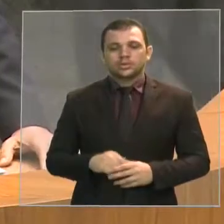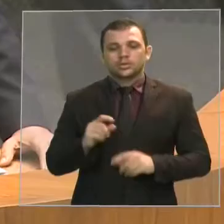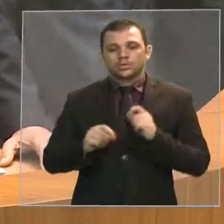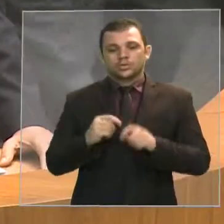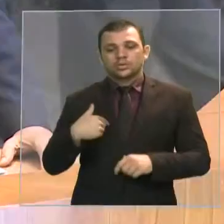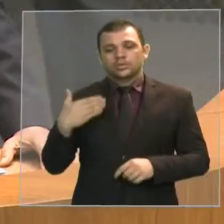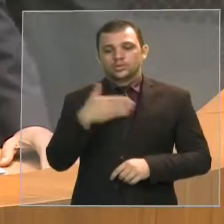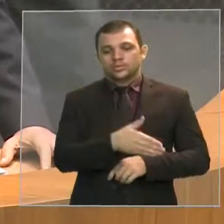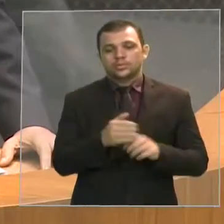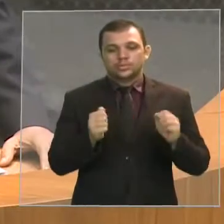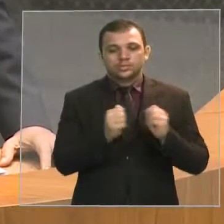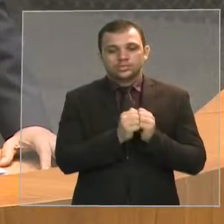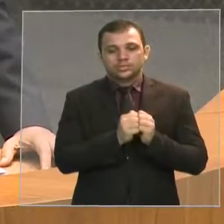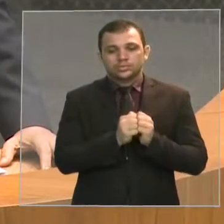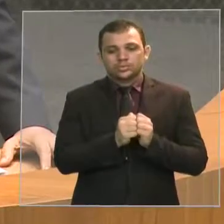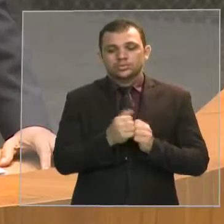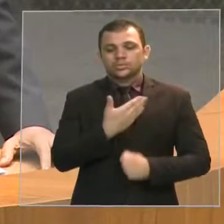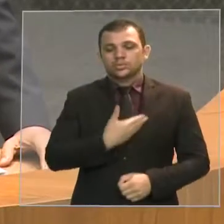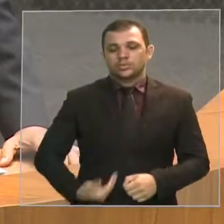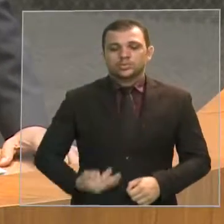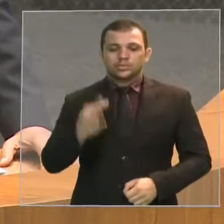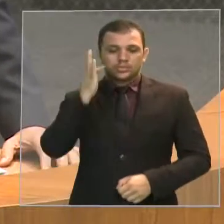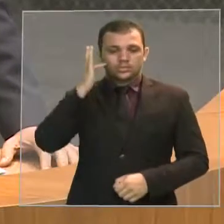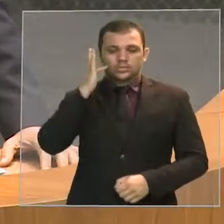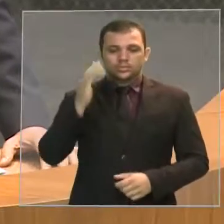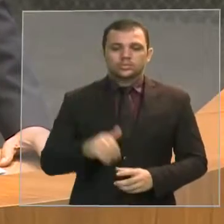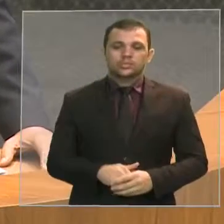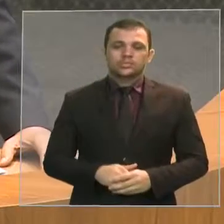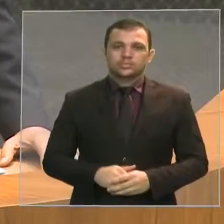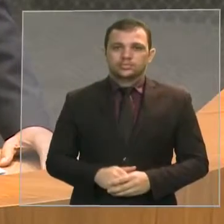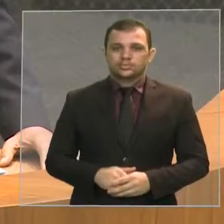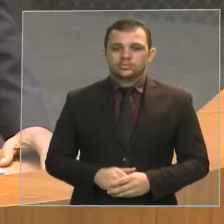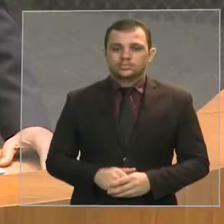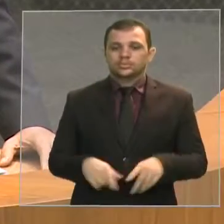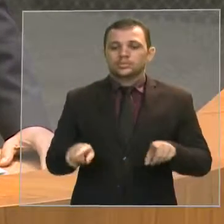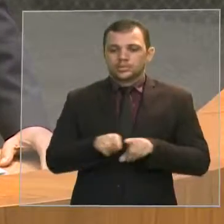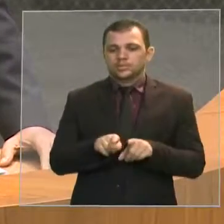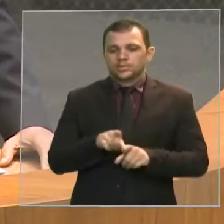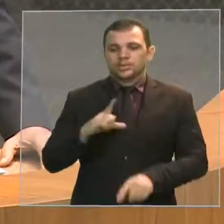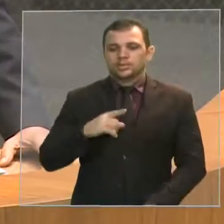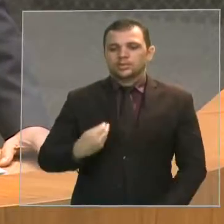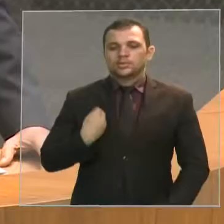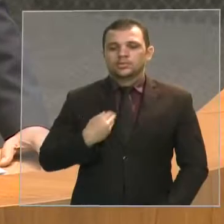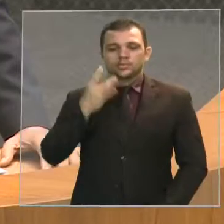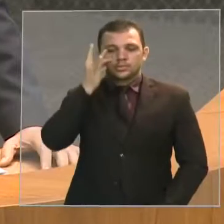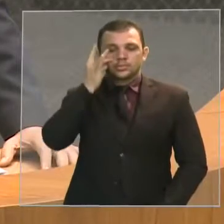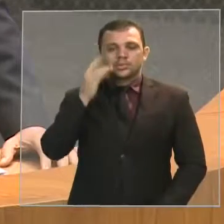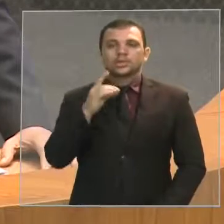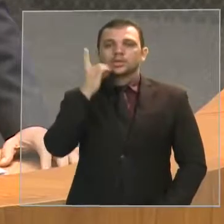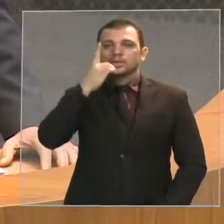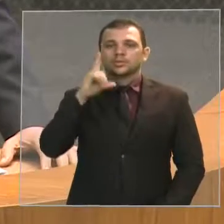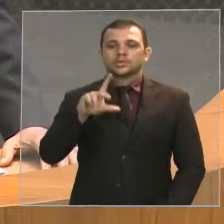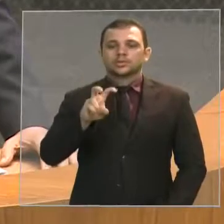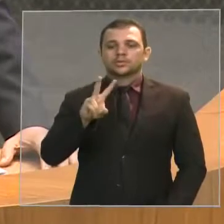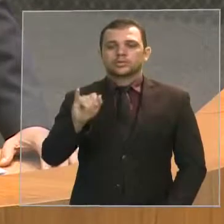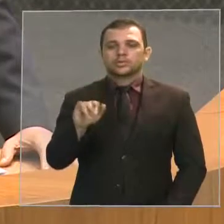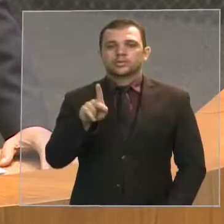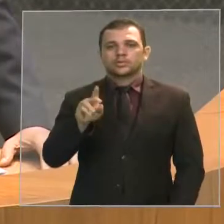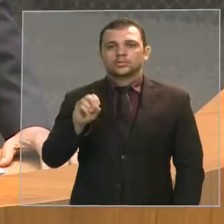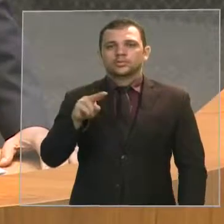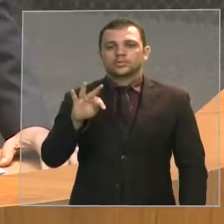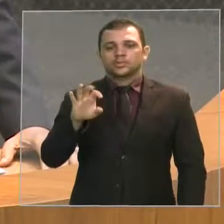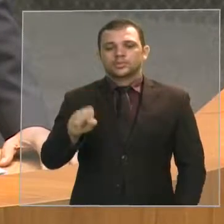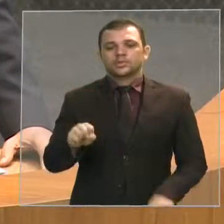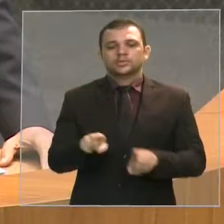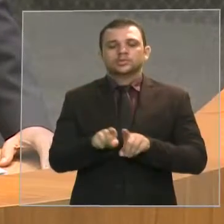lá acompanhando o governador flávio dino também estava presente o deputado levy pontes a